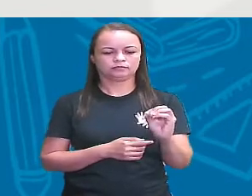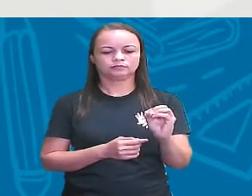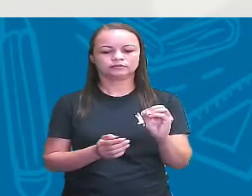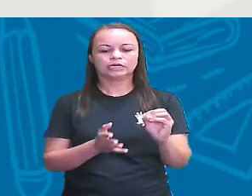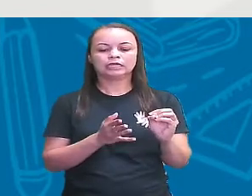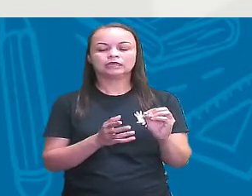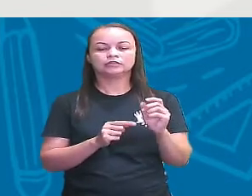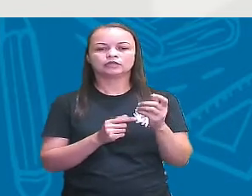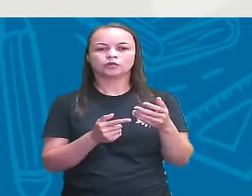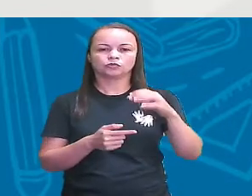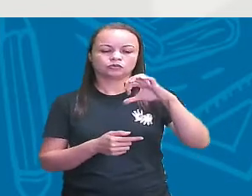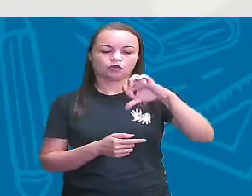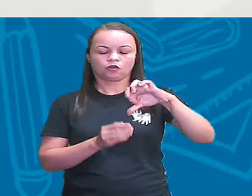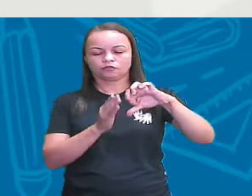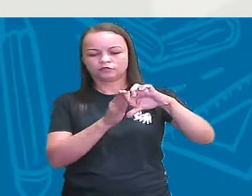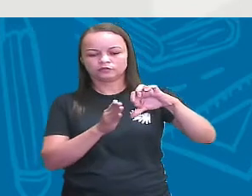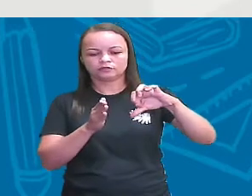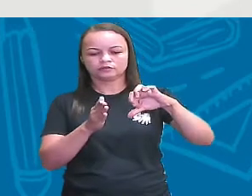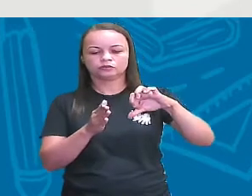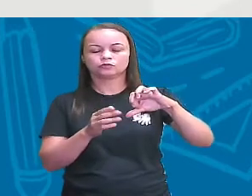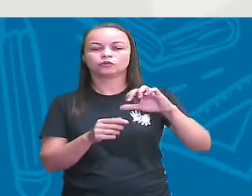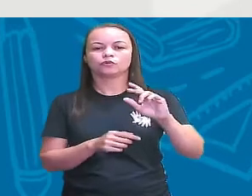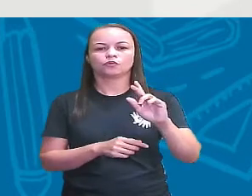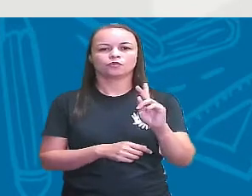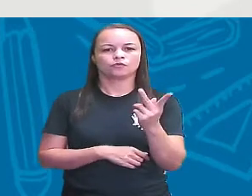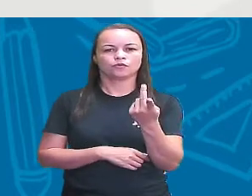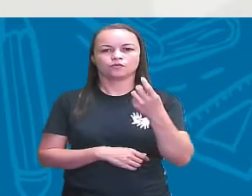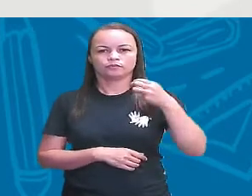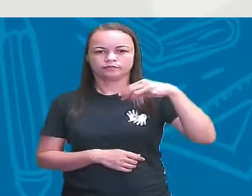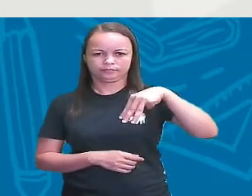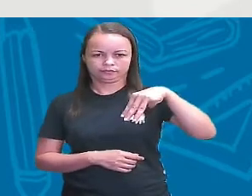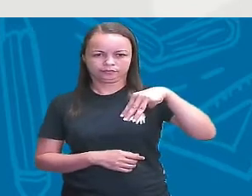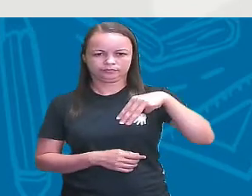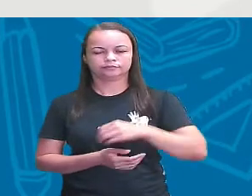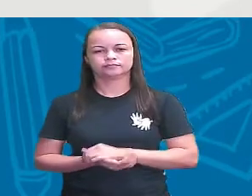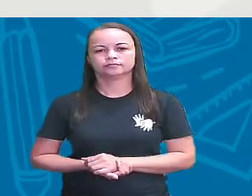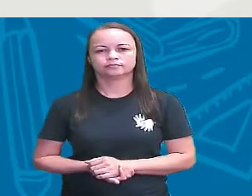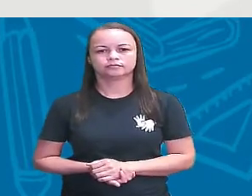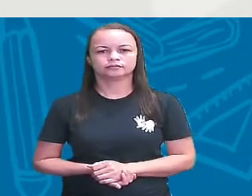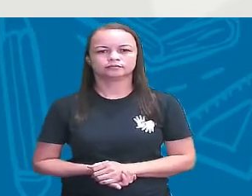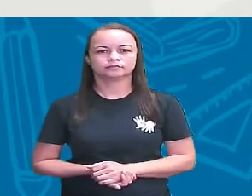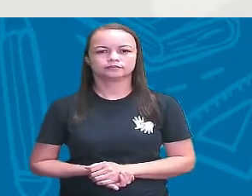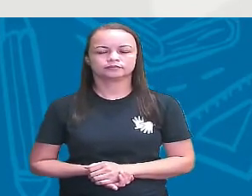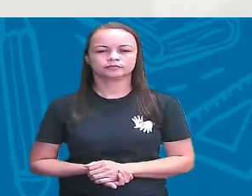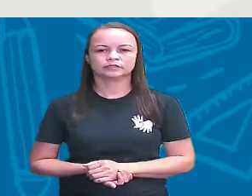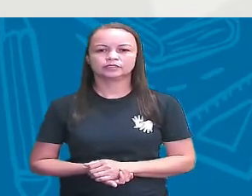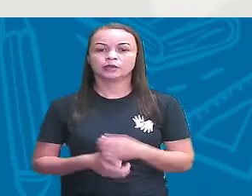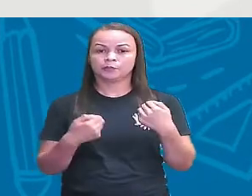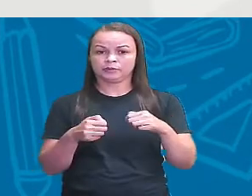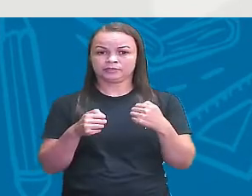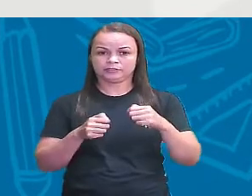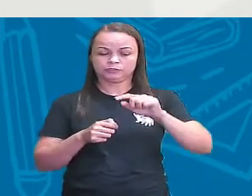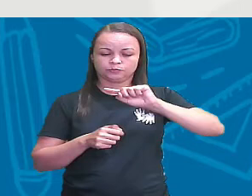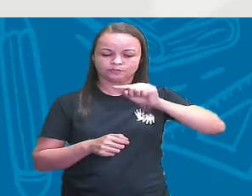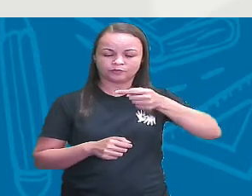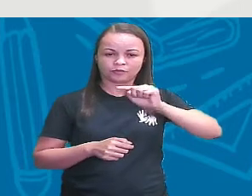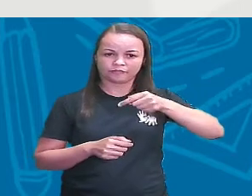o 9 vai ficar em seguida abaixo do hectômetro. Eu preciso arrastar minha